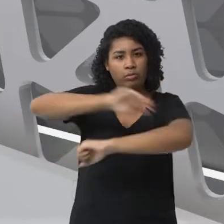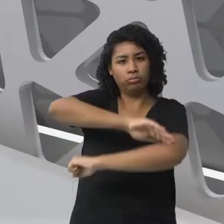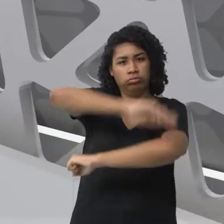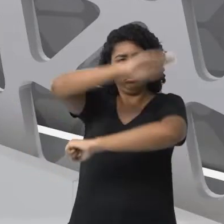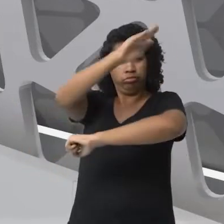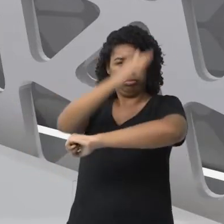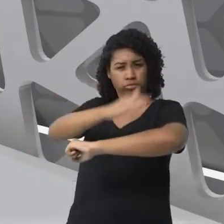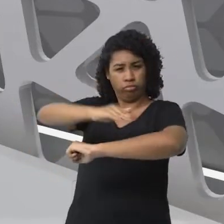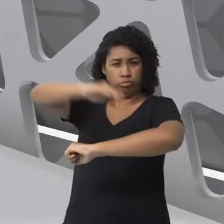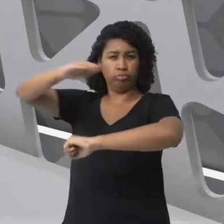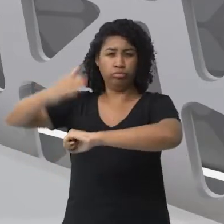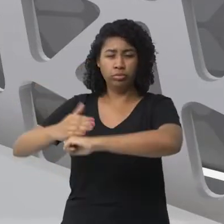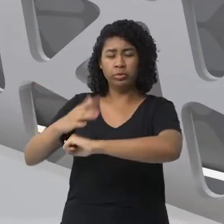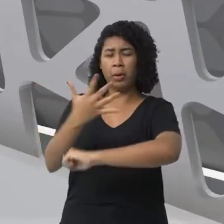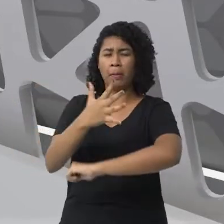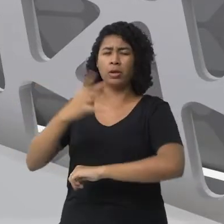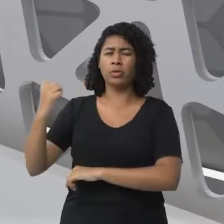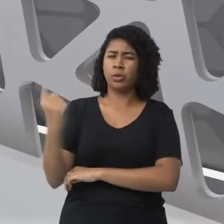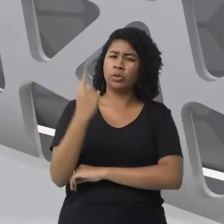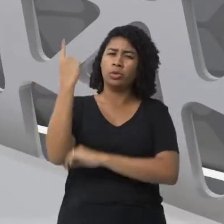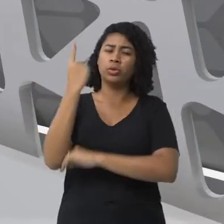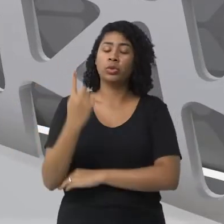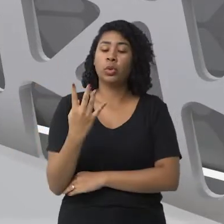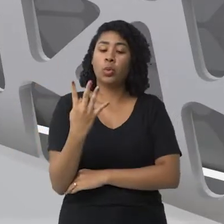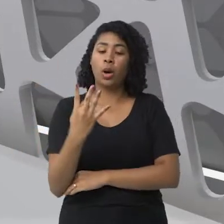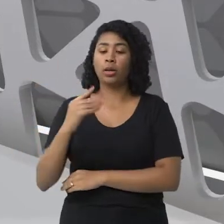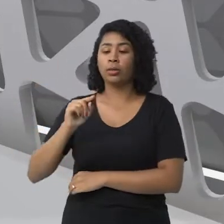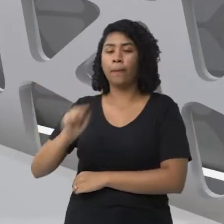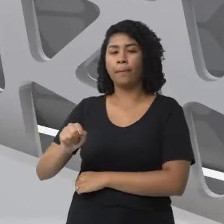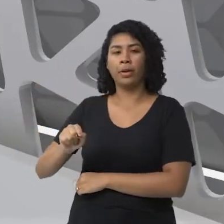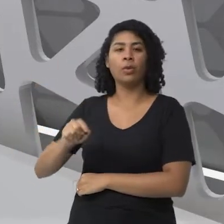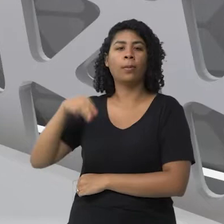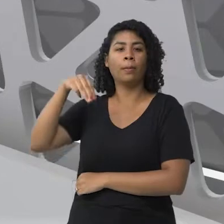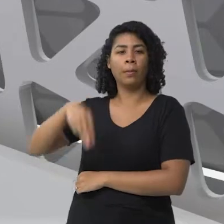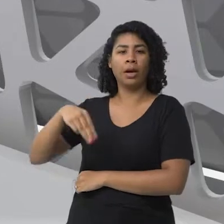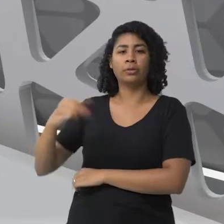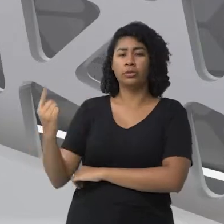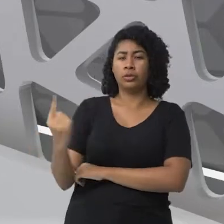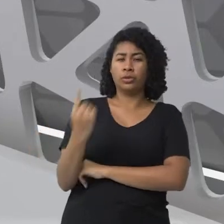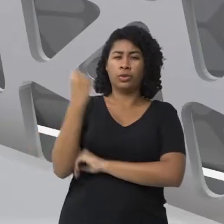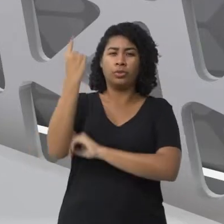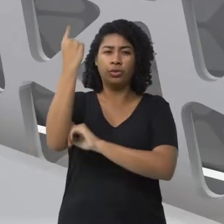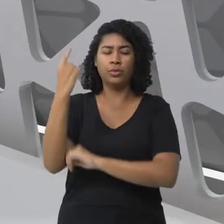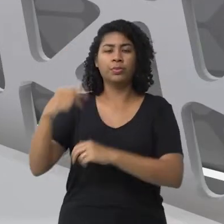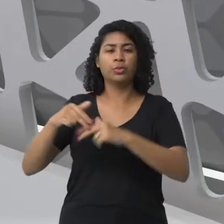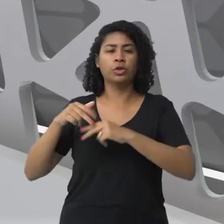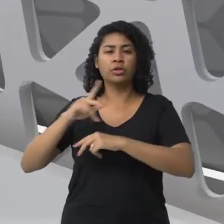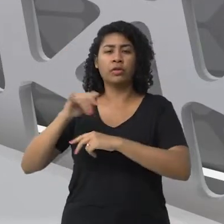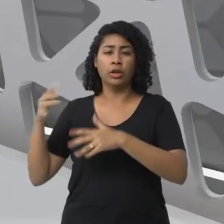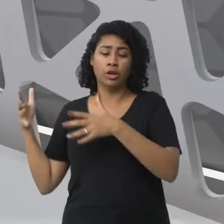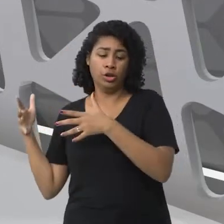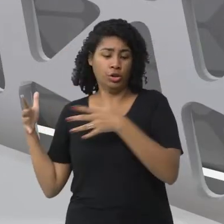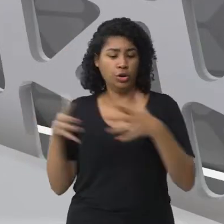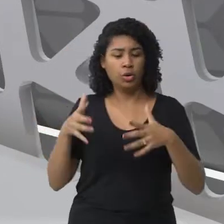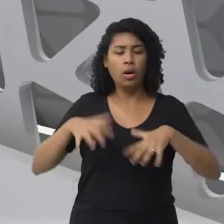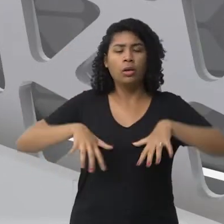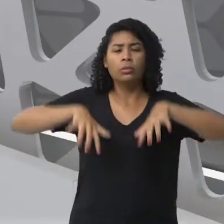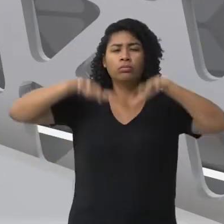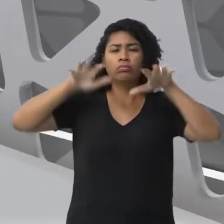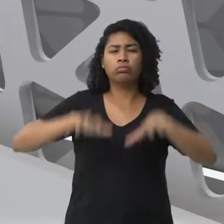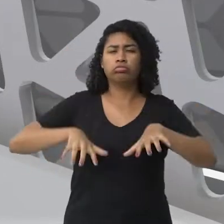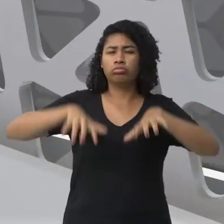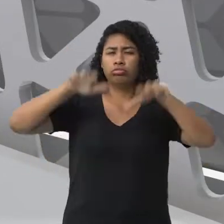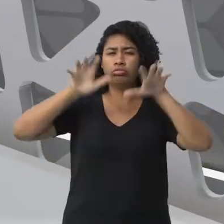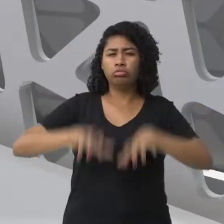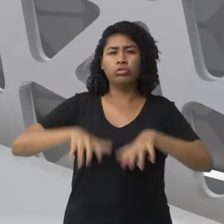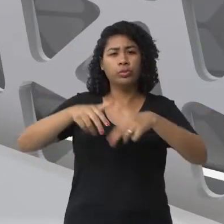menos 4.000 metros de altitude. Quando ela encontra essa barreira, ela vai cair em forma de chuva. Isso acaba